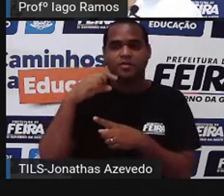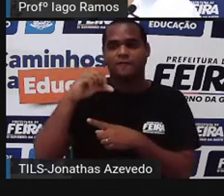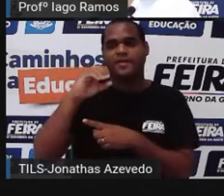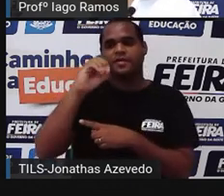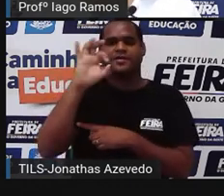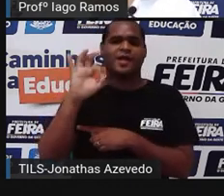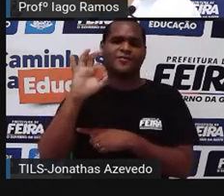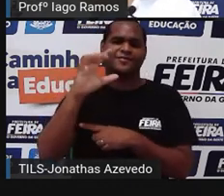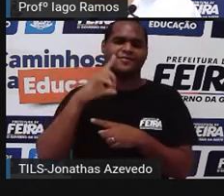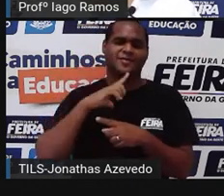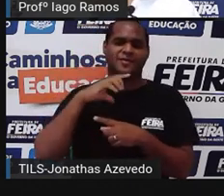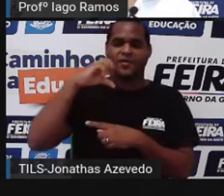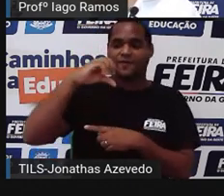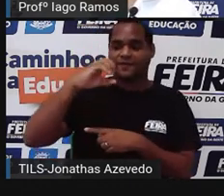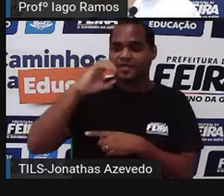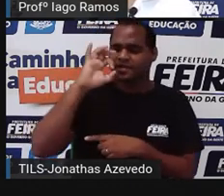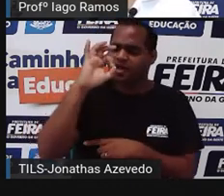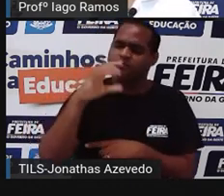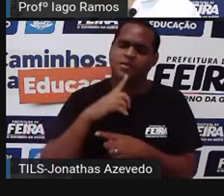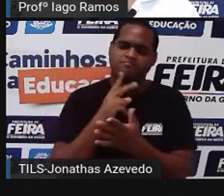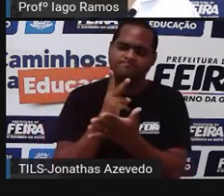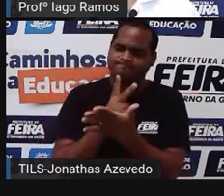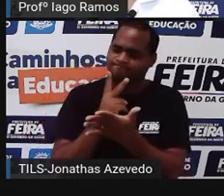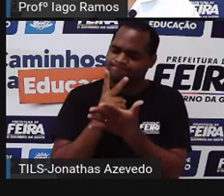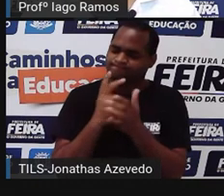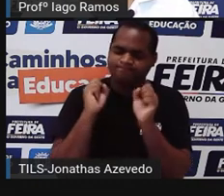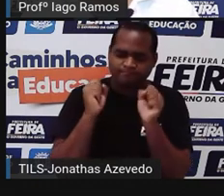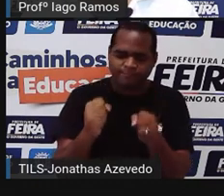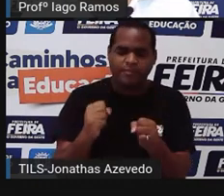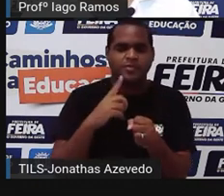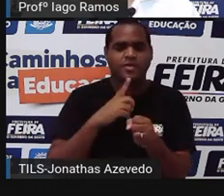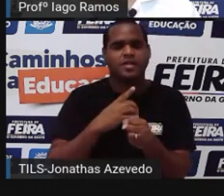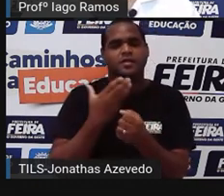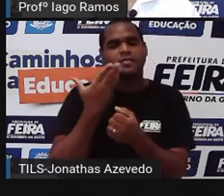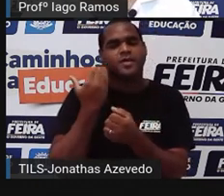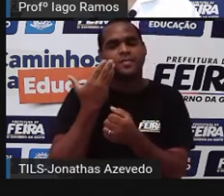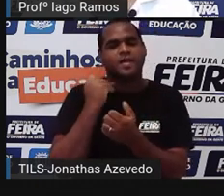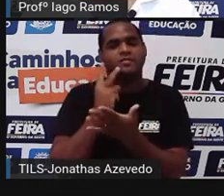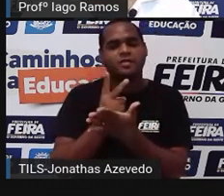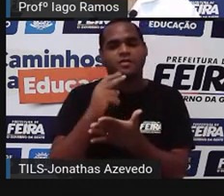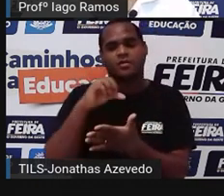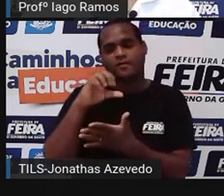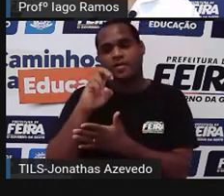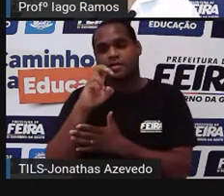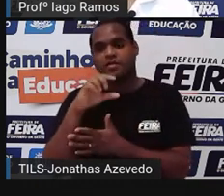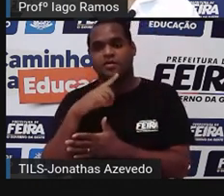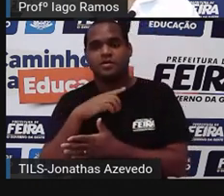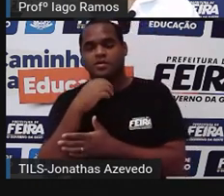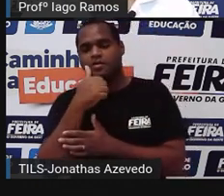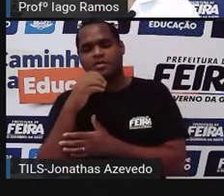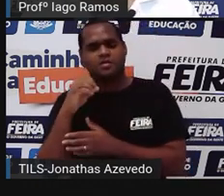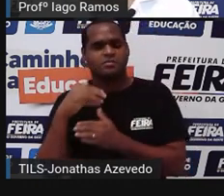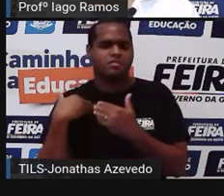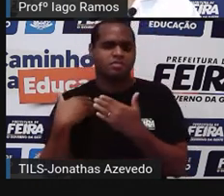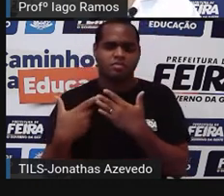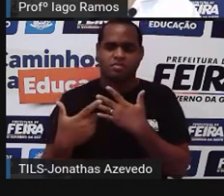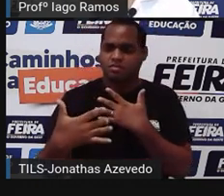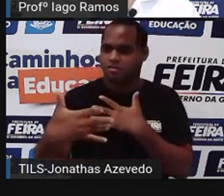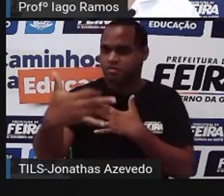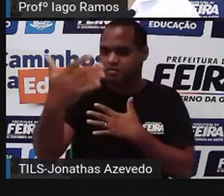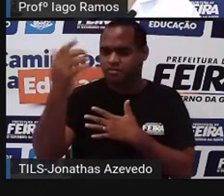90 graus mas eu posso continuar girando isso aí ó 95 graus em 105